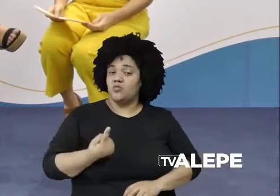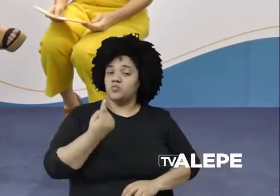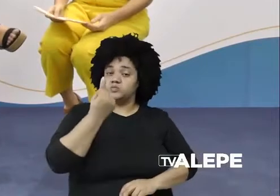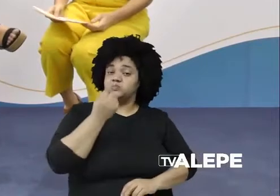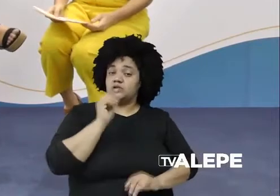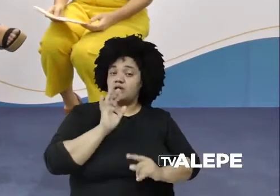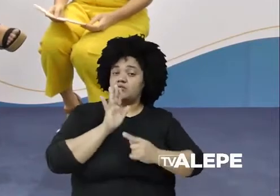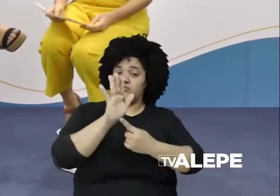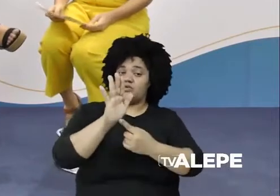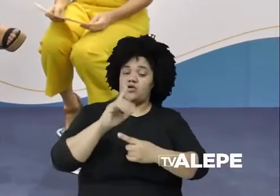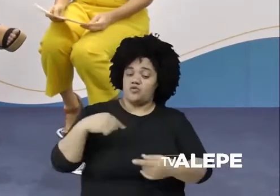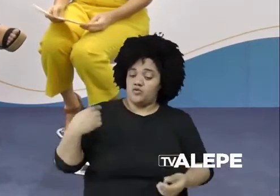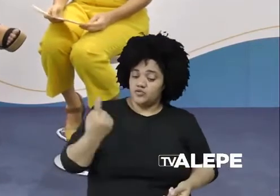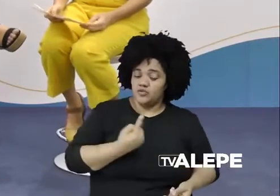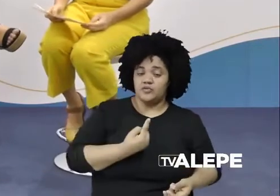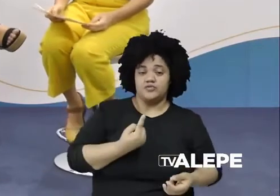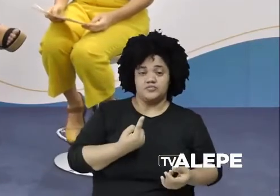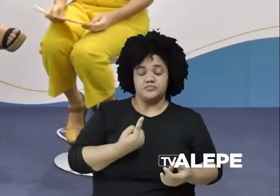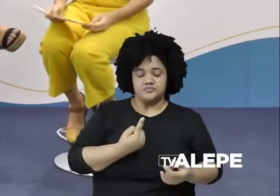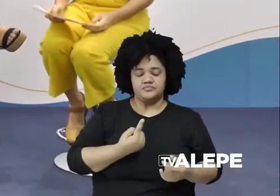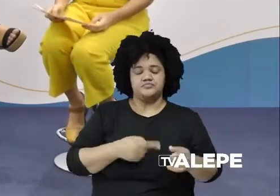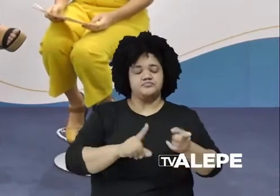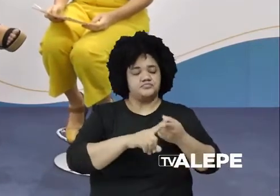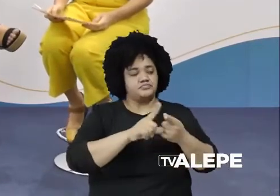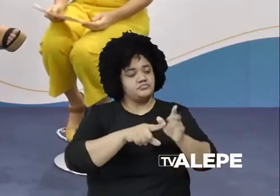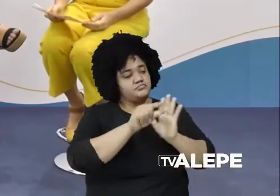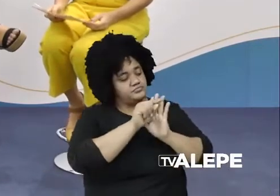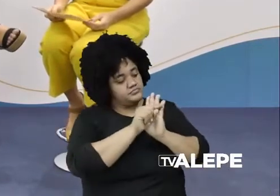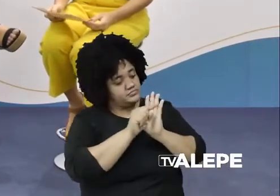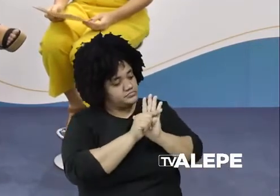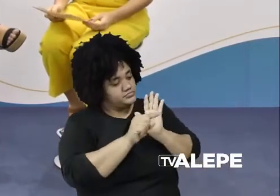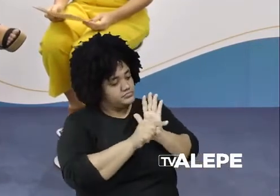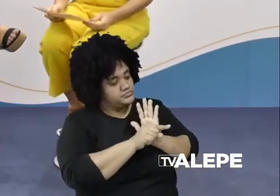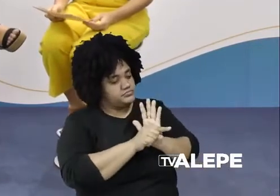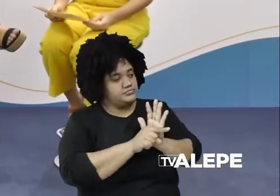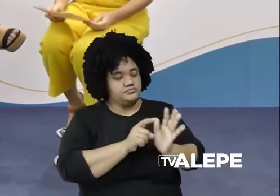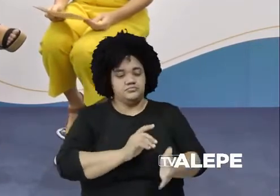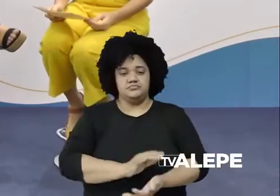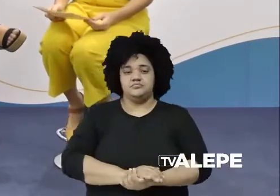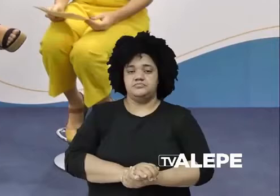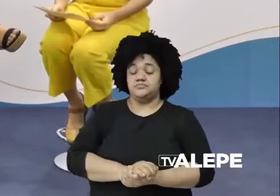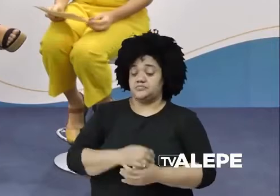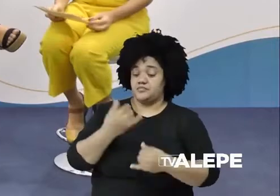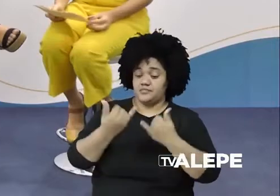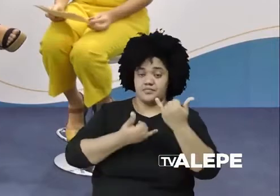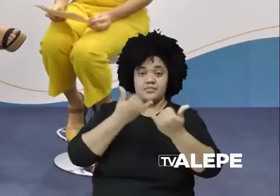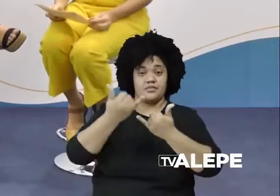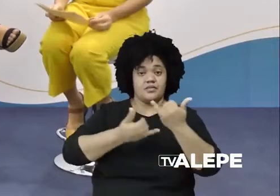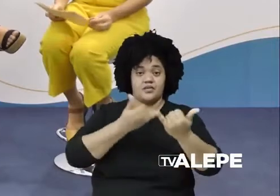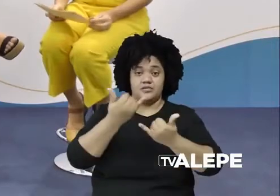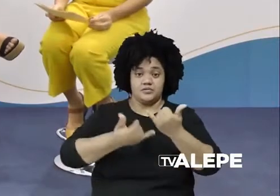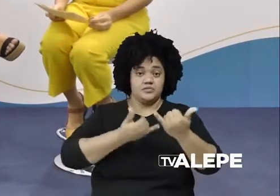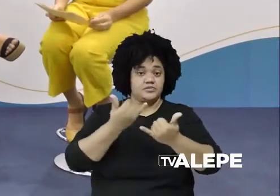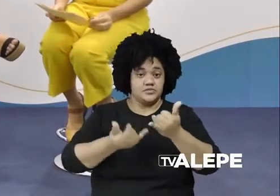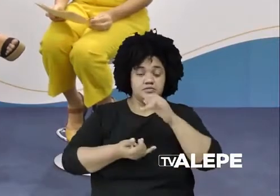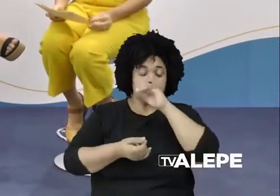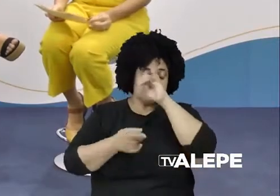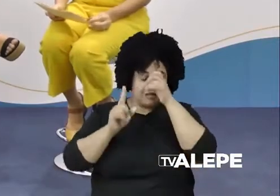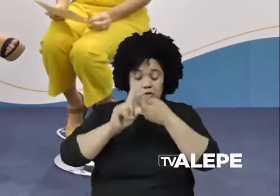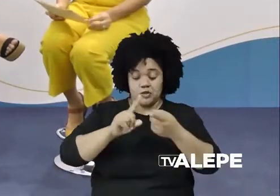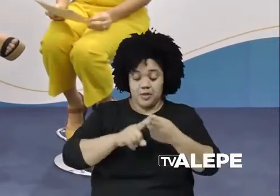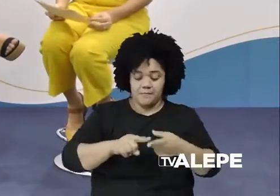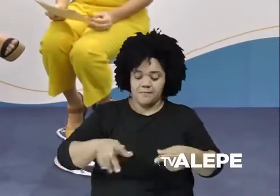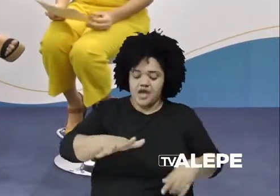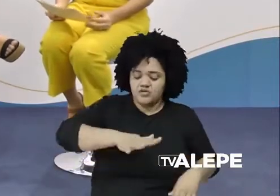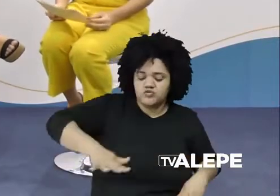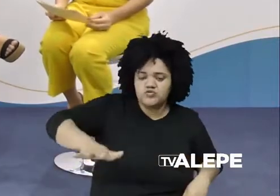destacar aqui, que é uma coisa que a gente traz também nesse material, em relação a brinquedos no meio da casa, assim, né,